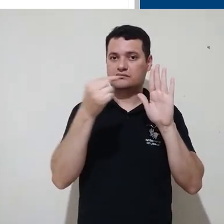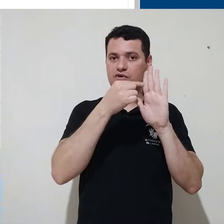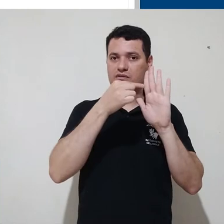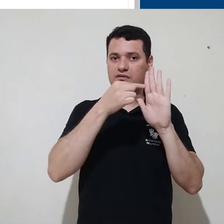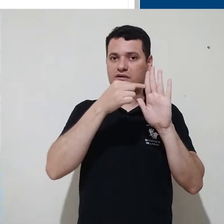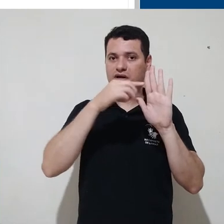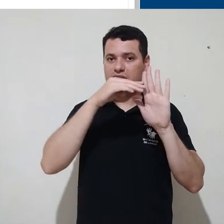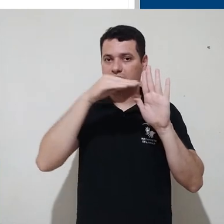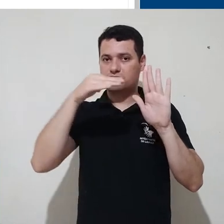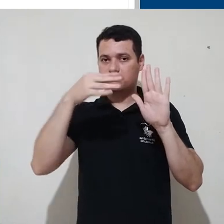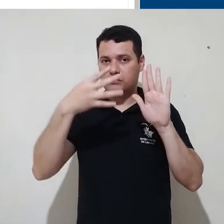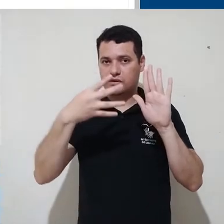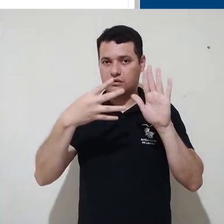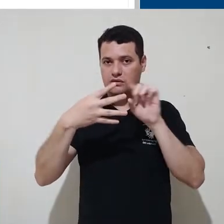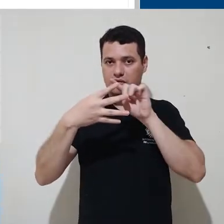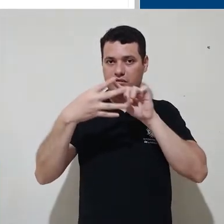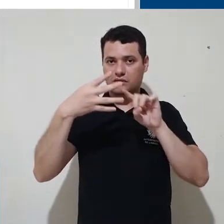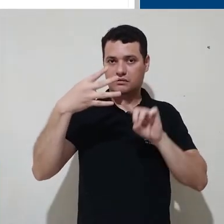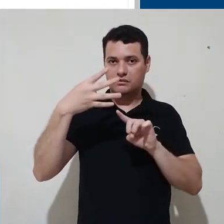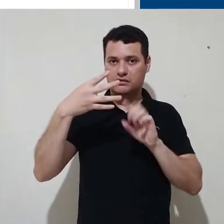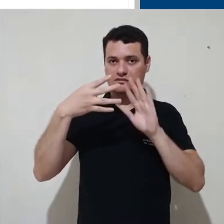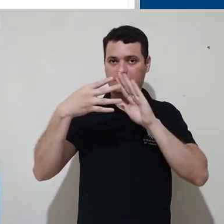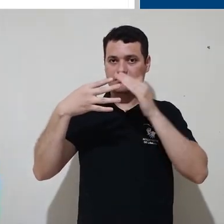podemos ver a lista dos usuários.